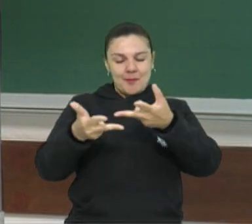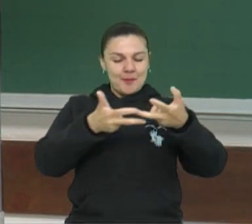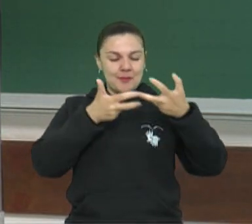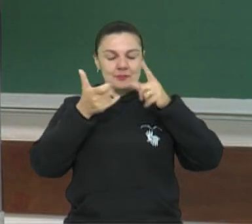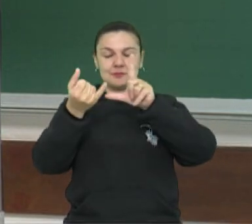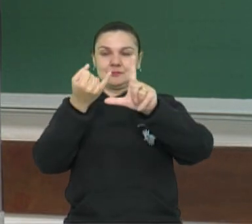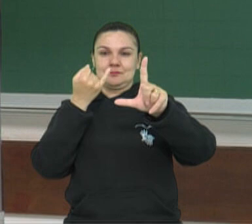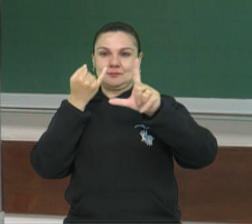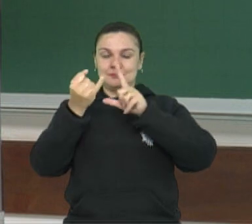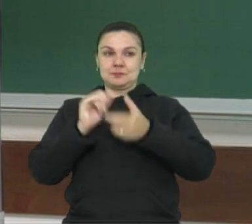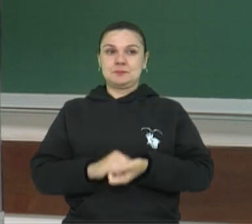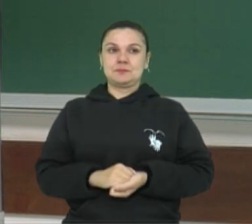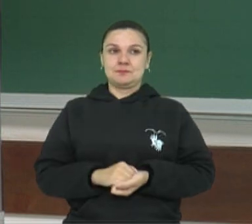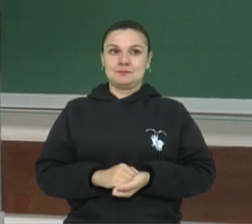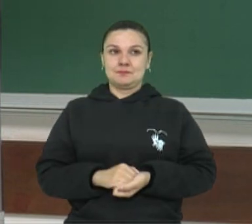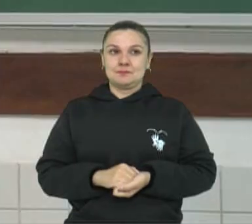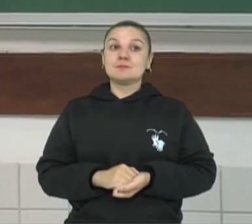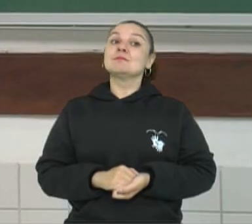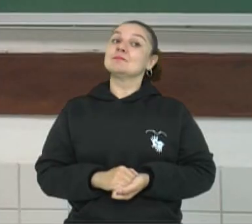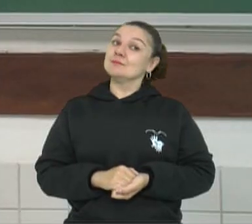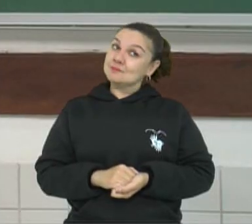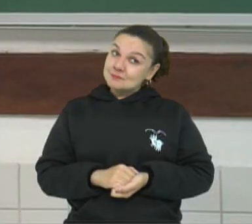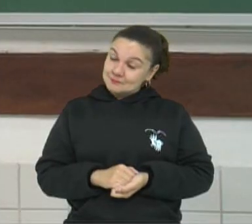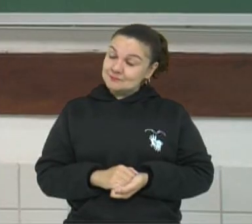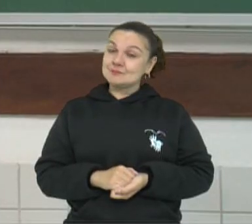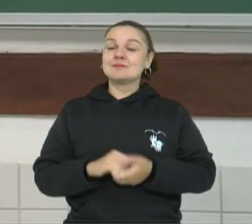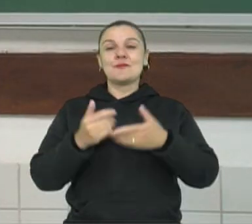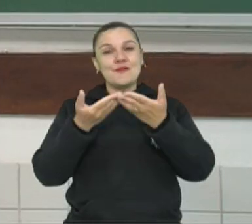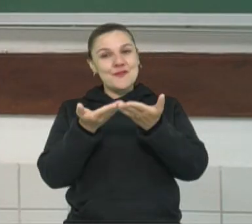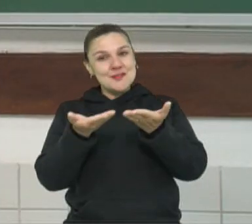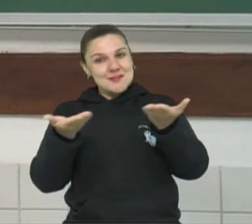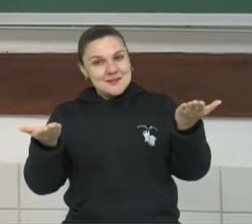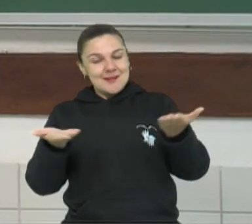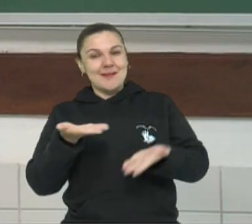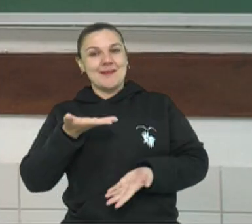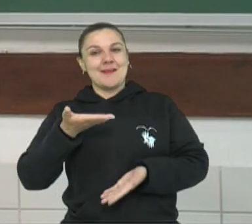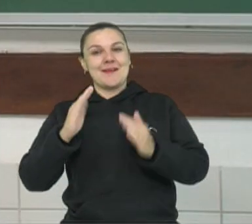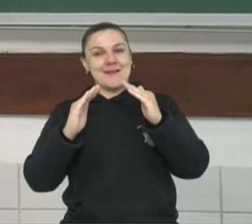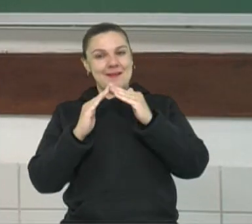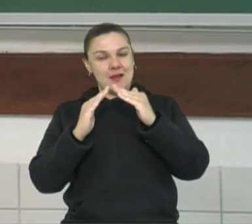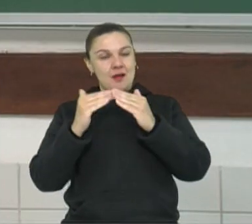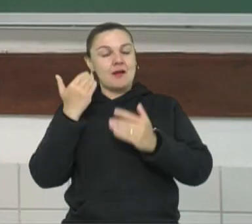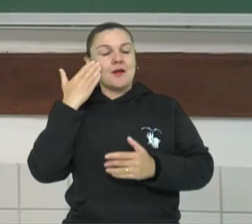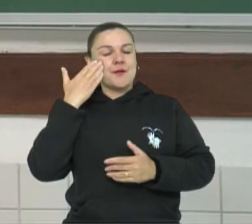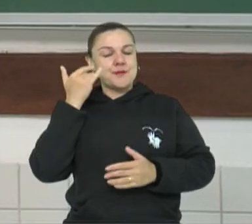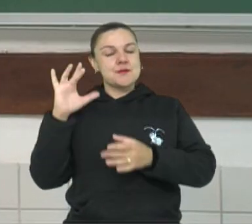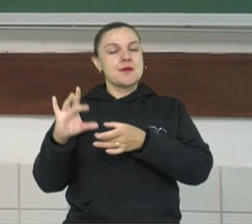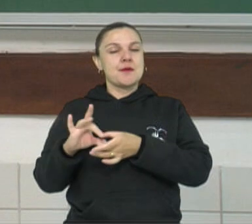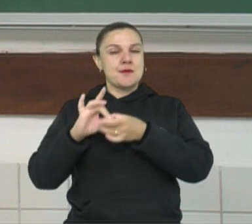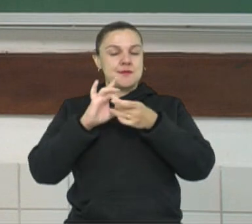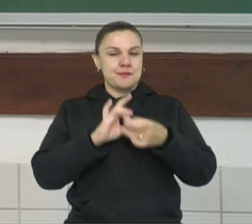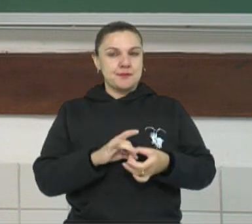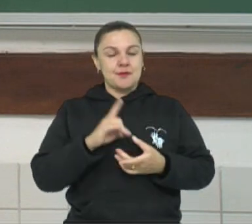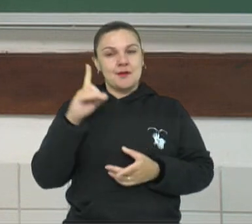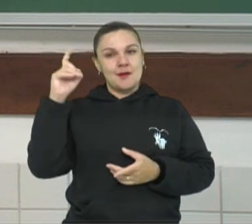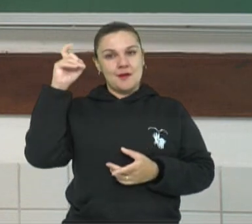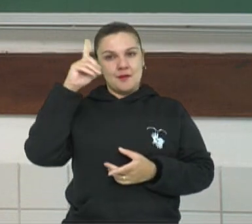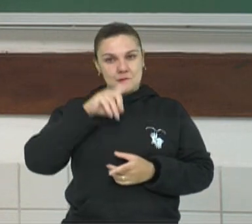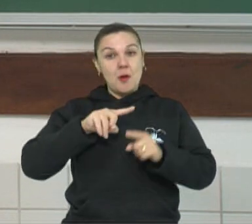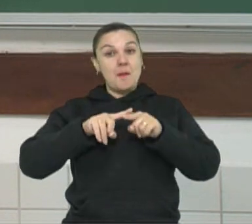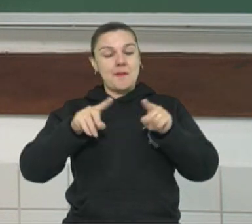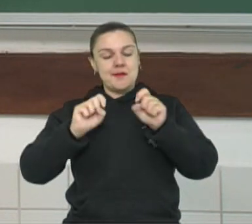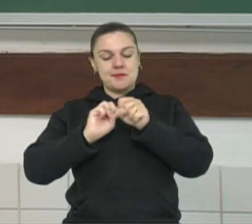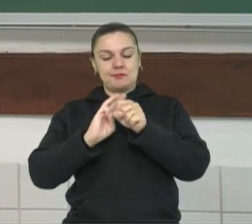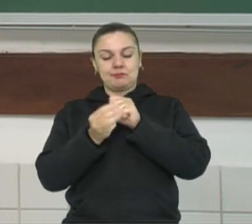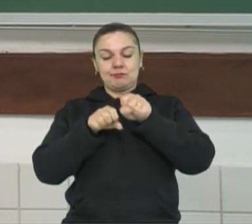de imagens. E para você que está aí aprendendo em casa, eu sei que esse contexto é difícil, mas essa pandemia vai